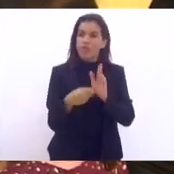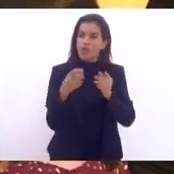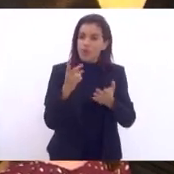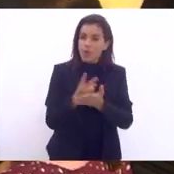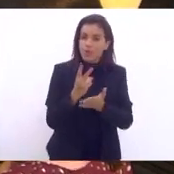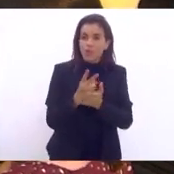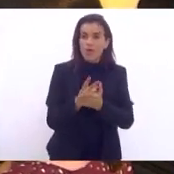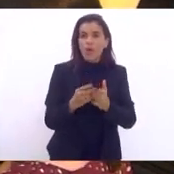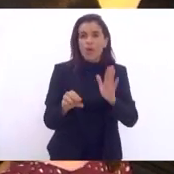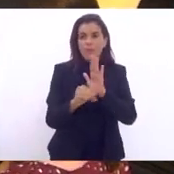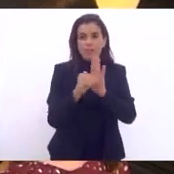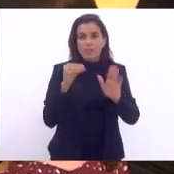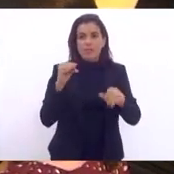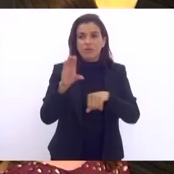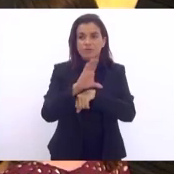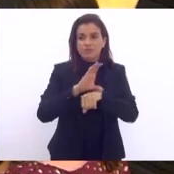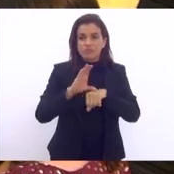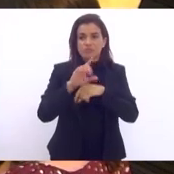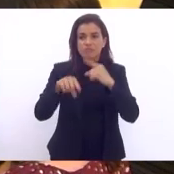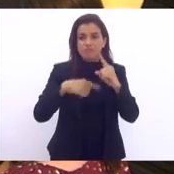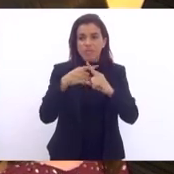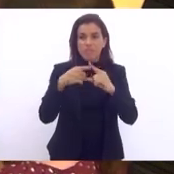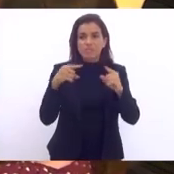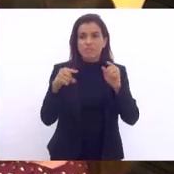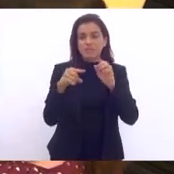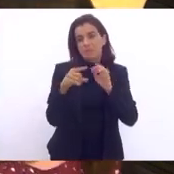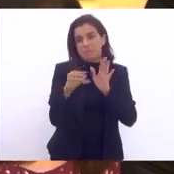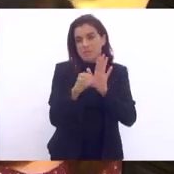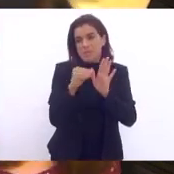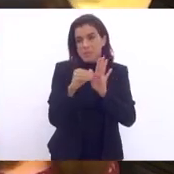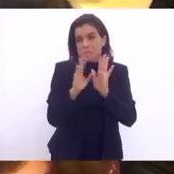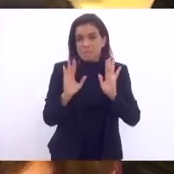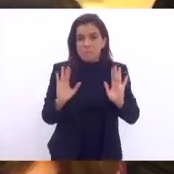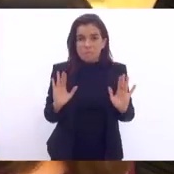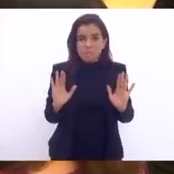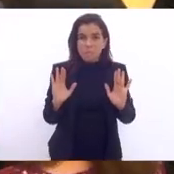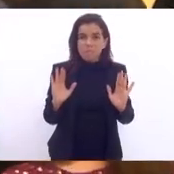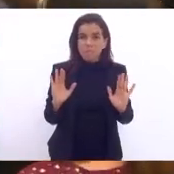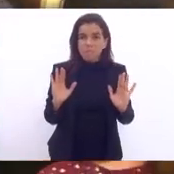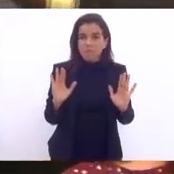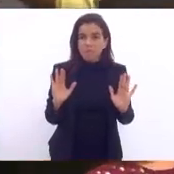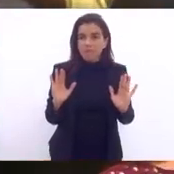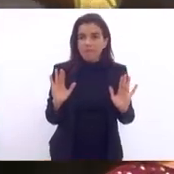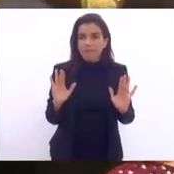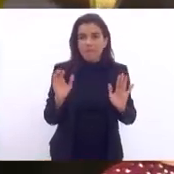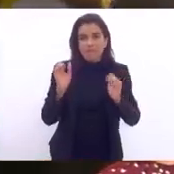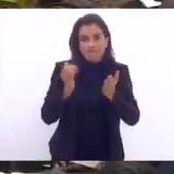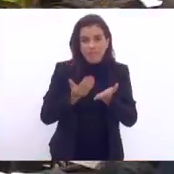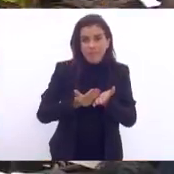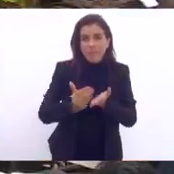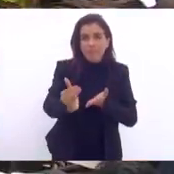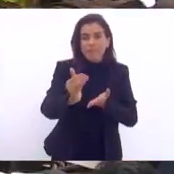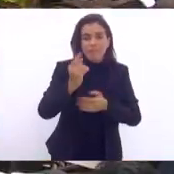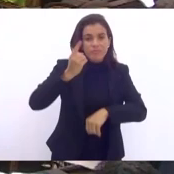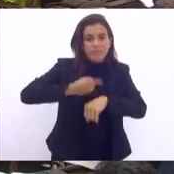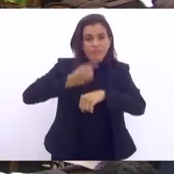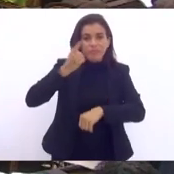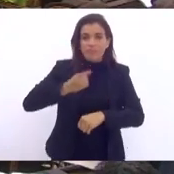aprovada hoje, não entre em nenhum problema, já possa valer a partir de imediatamente.